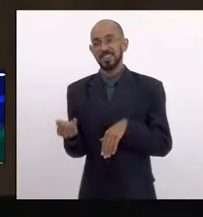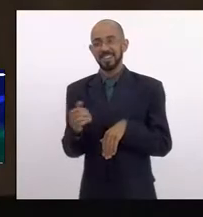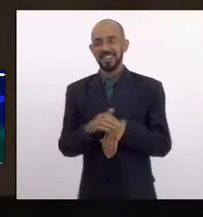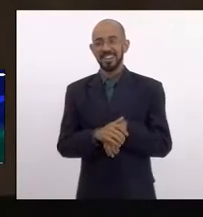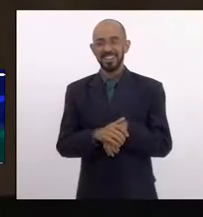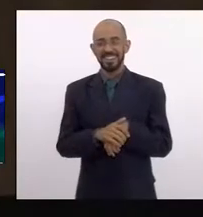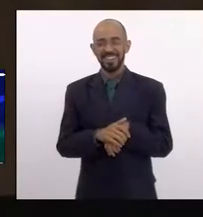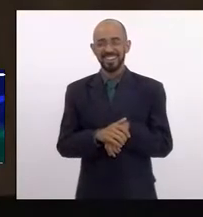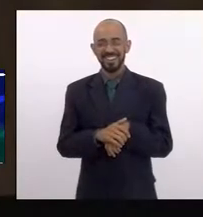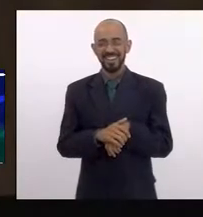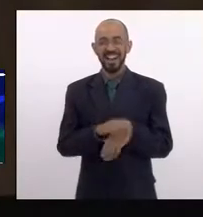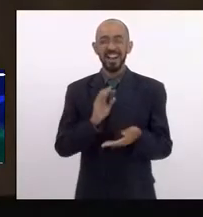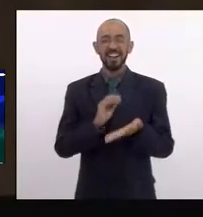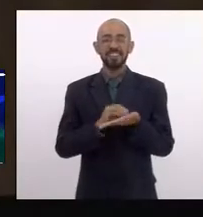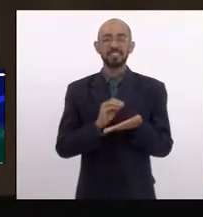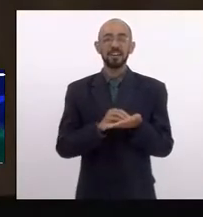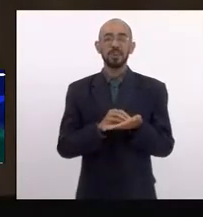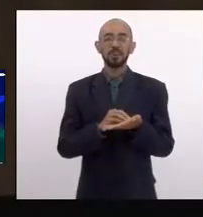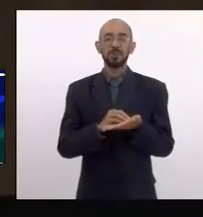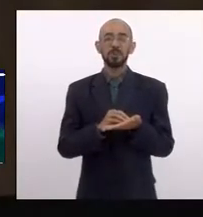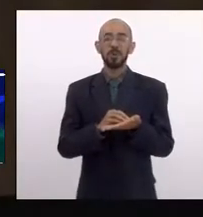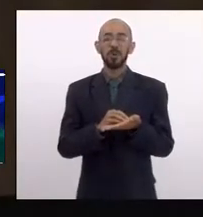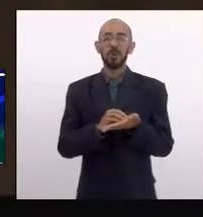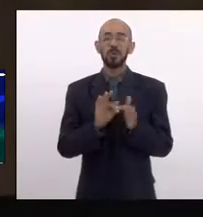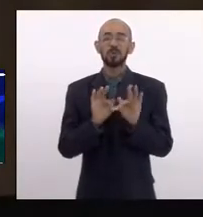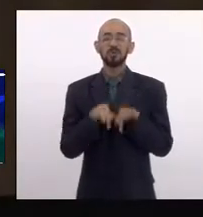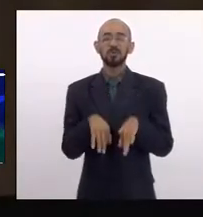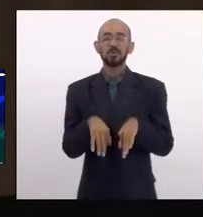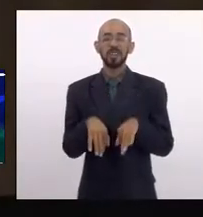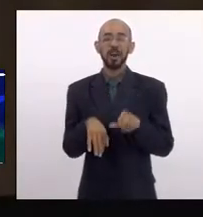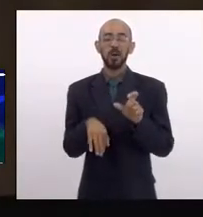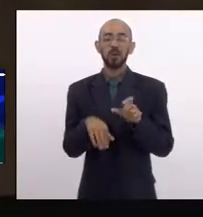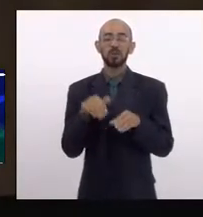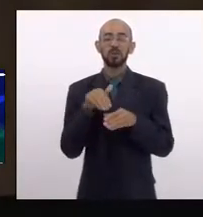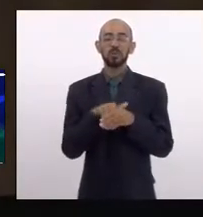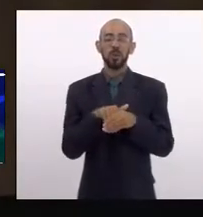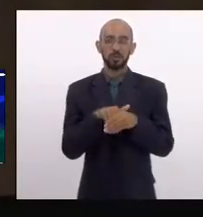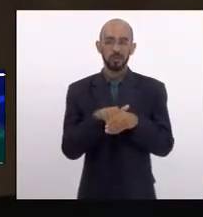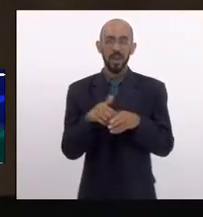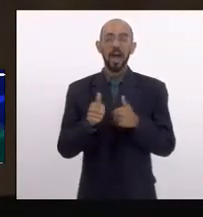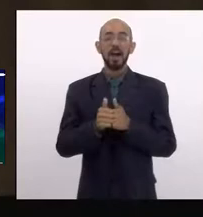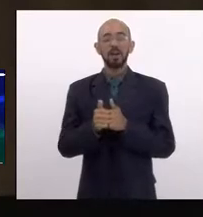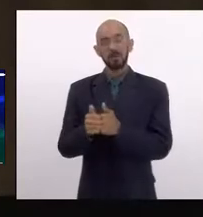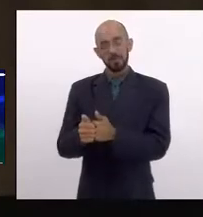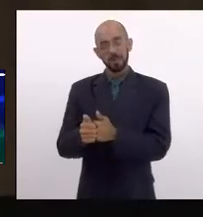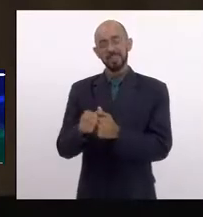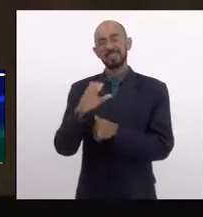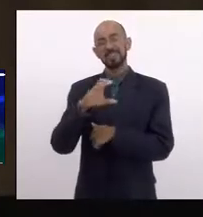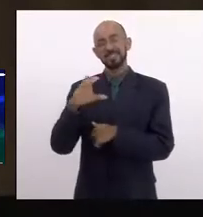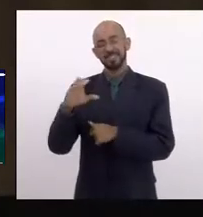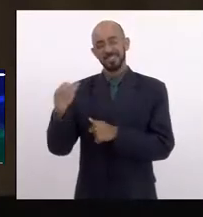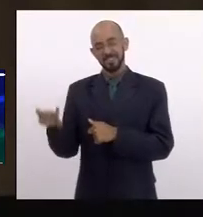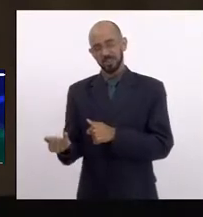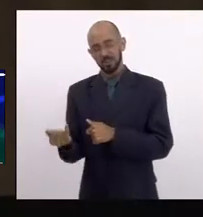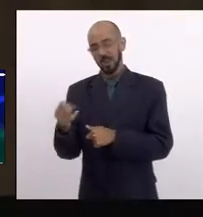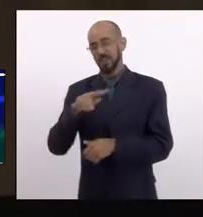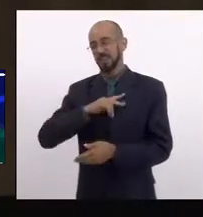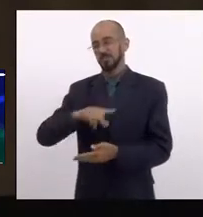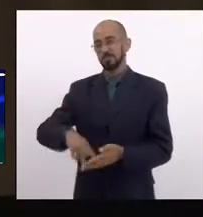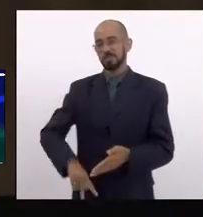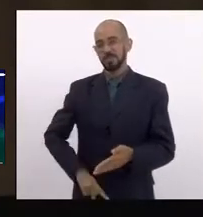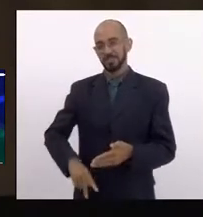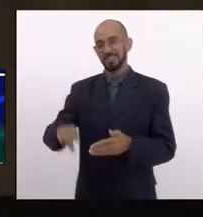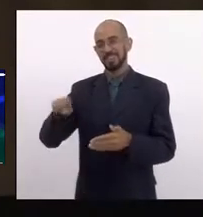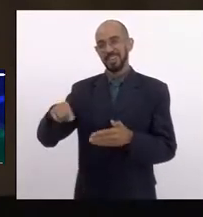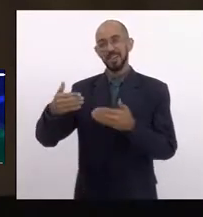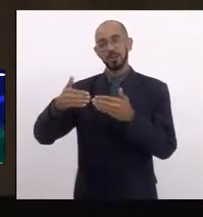a faltou o término do voto sua presente a favorável acompanhando o parecer da ccj que